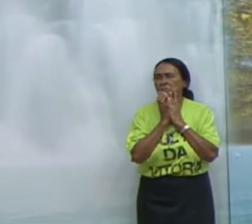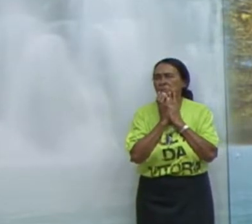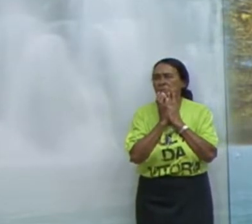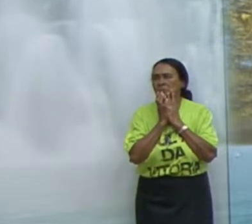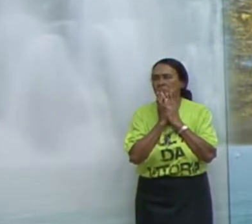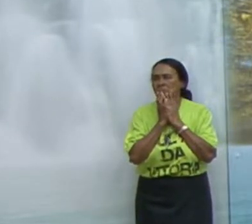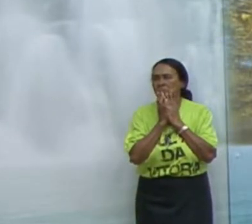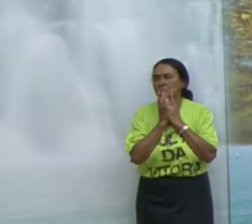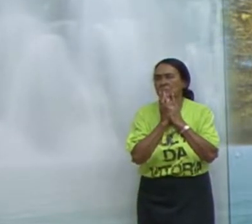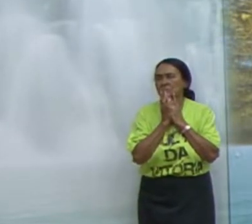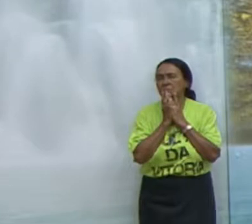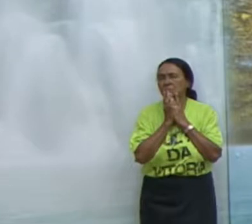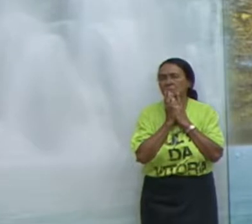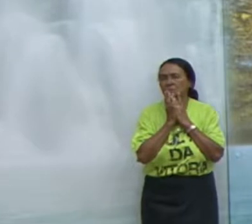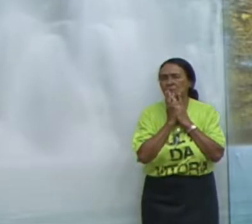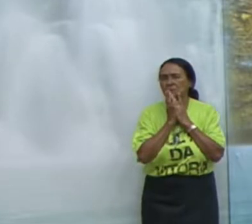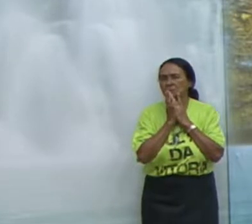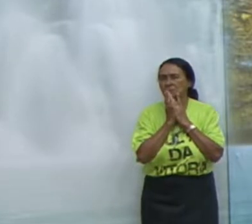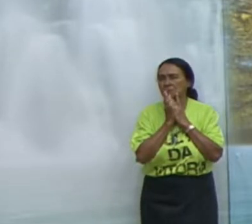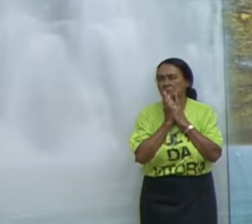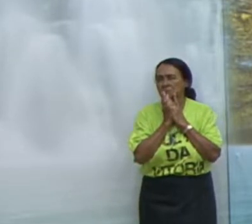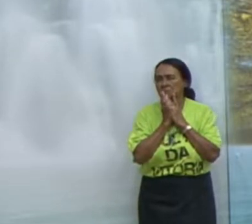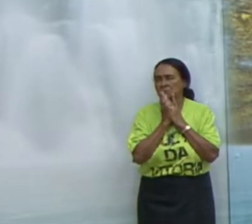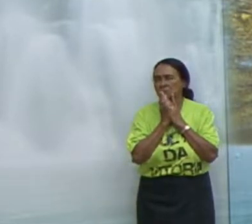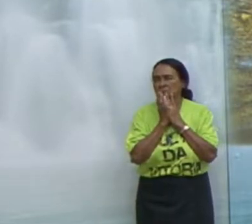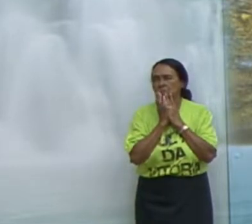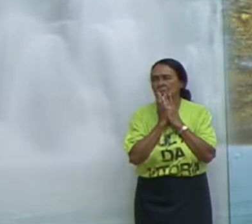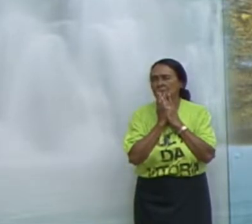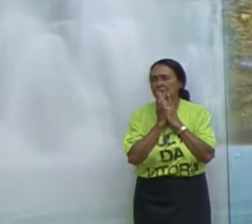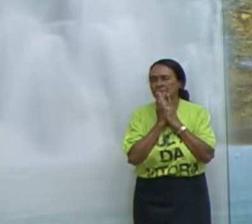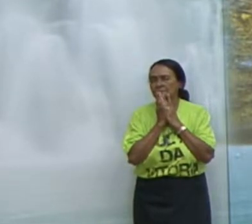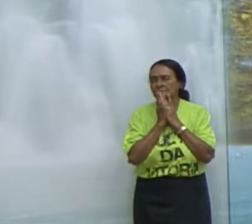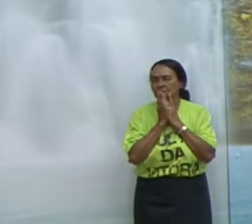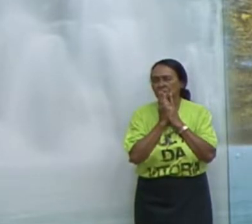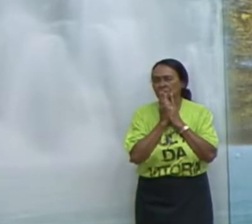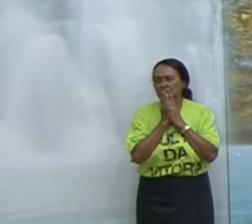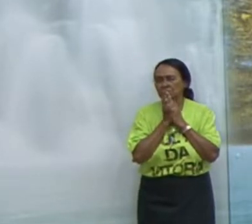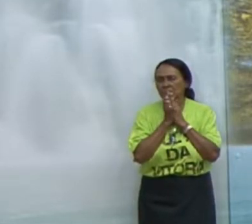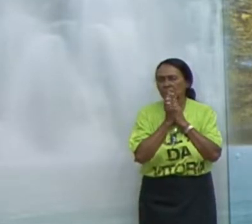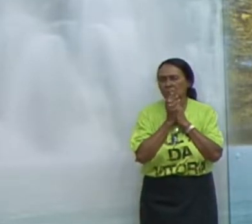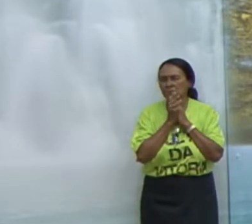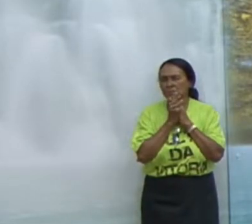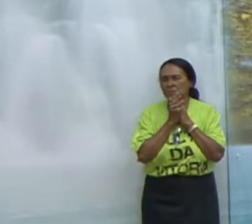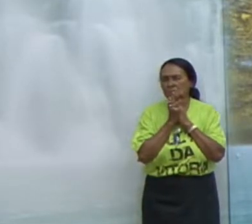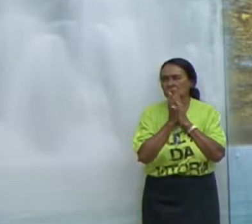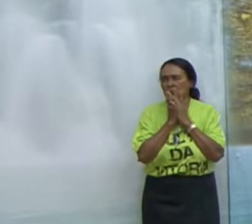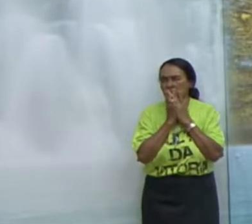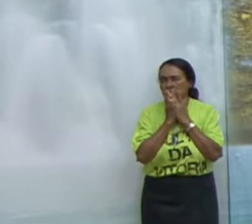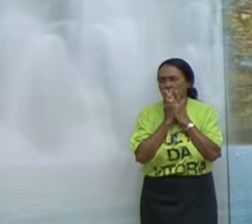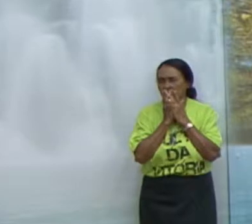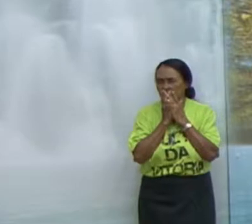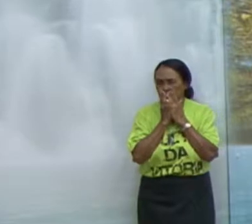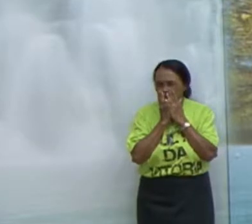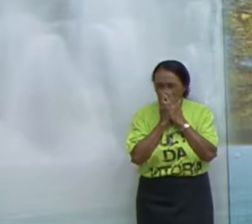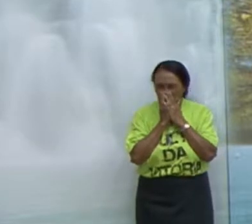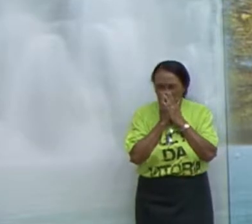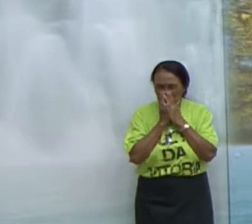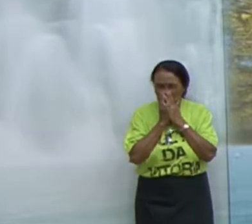nome poderoso de Jesus Cristo. Mas sem perca de tempo, pegue a sua Bíblia agora e abra